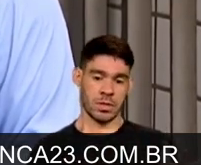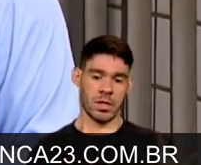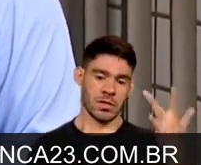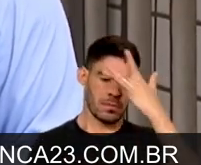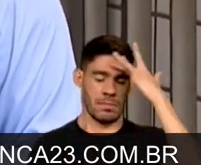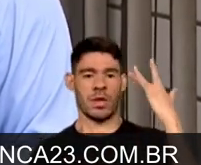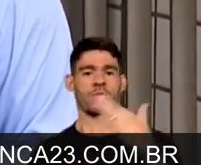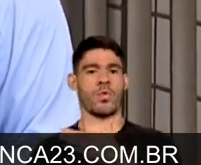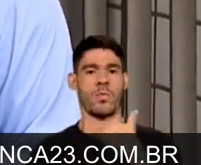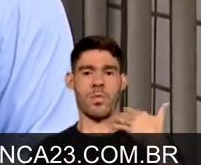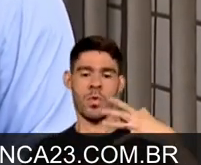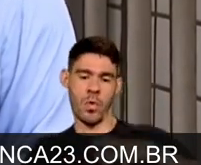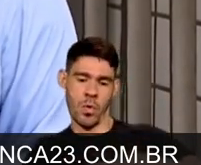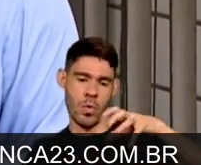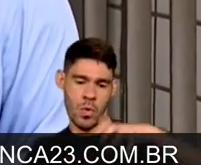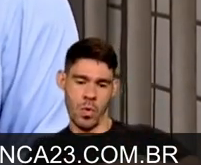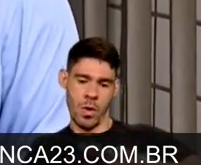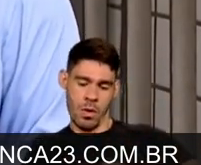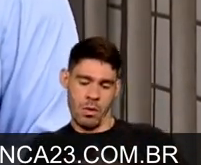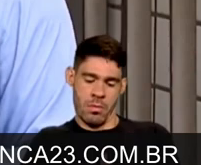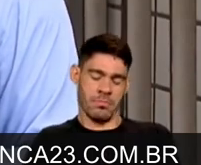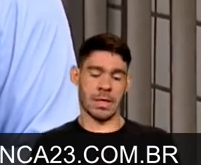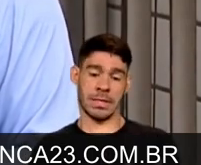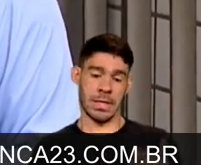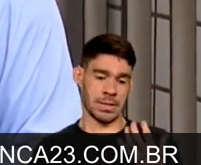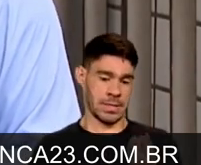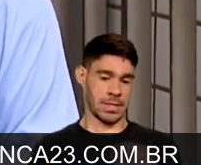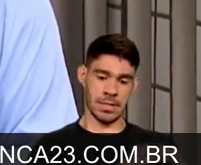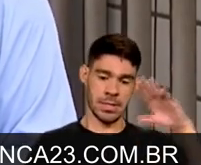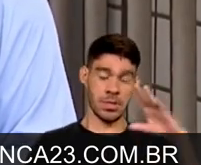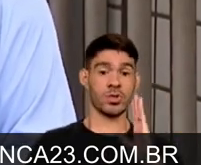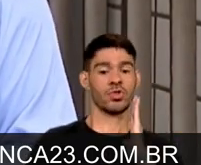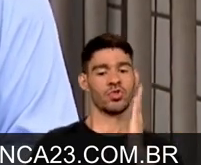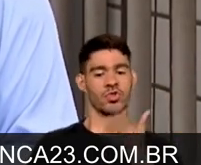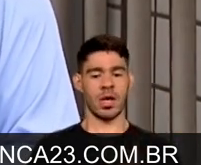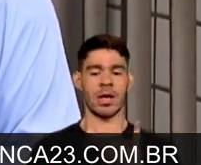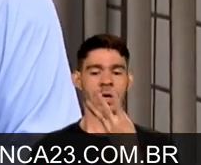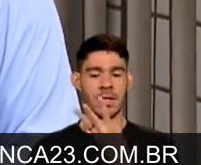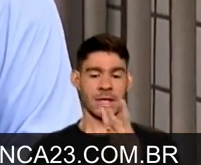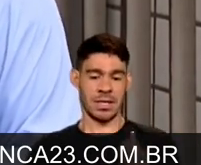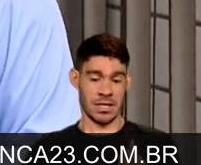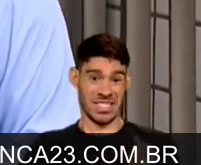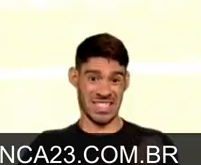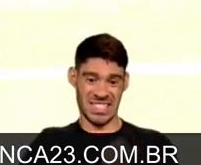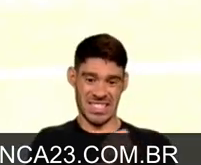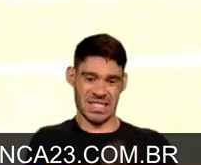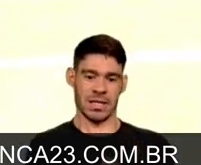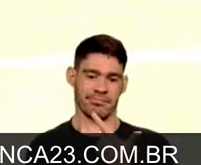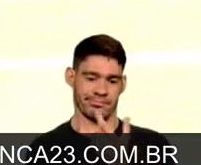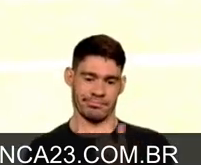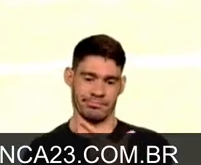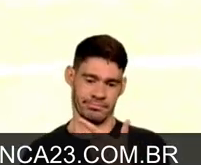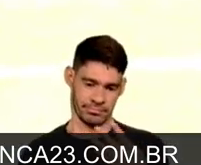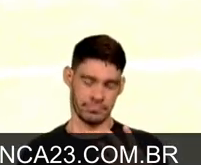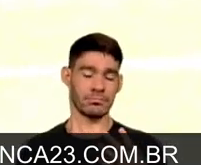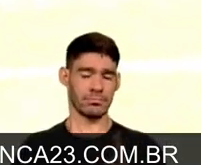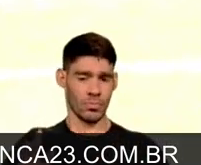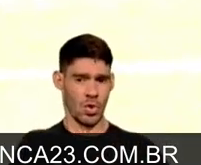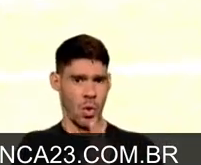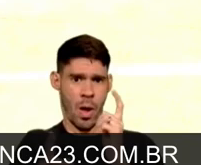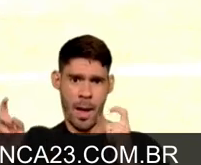por queda em pessoas com 60 anos ou mais já chega a 36 somente este ano. Esse crescimento